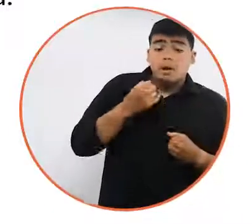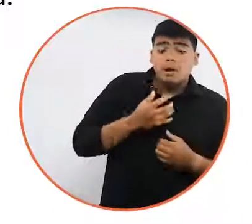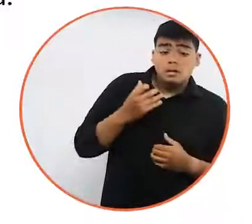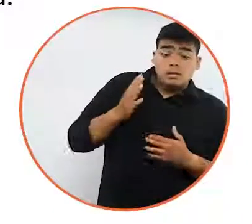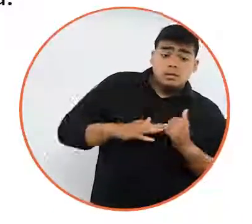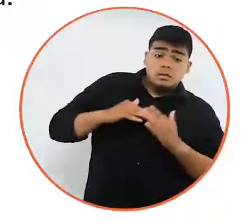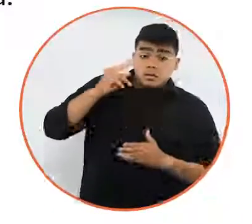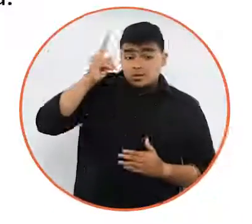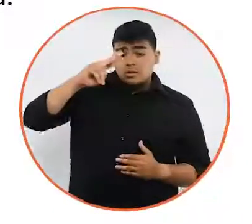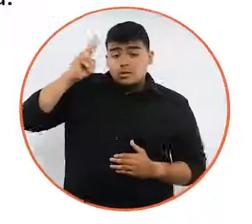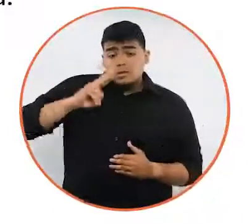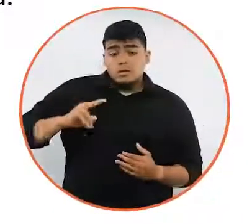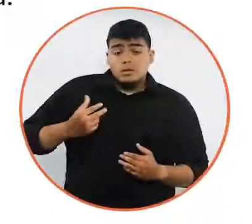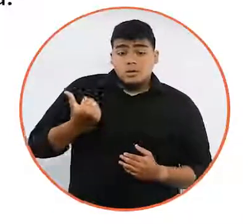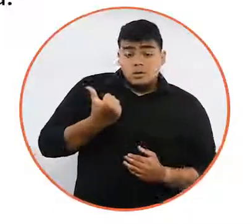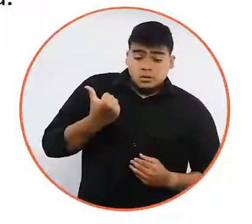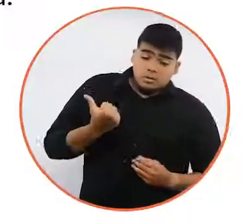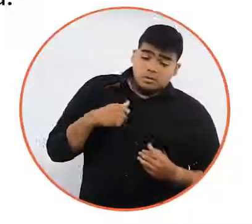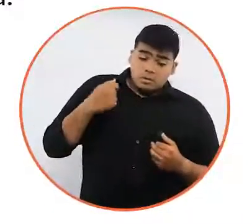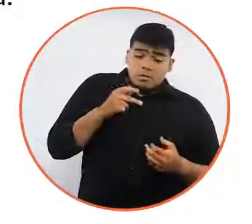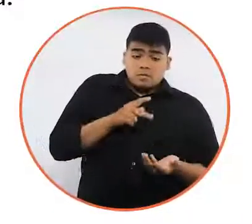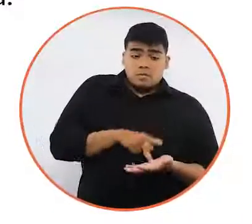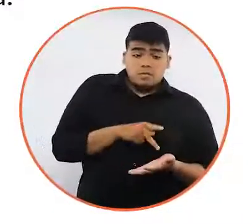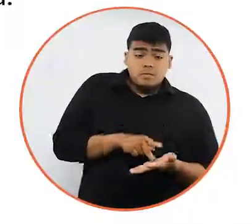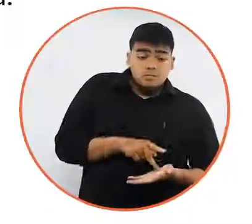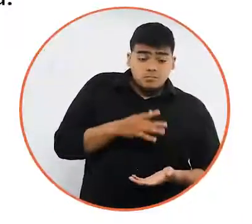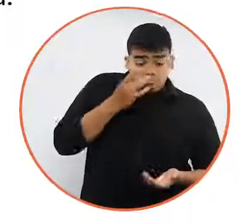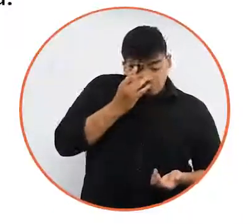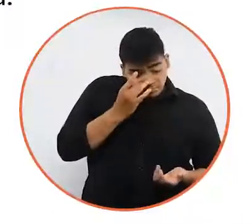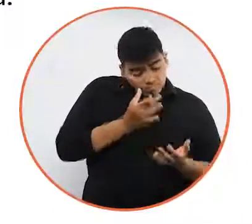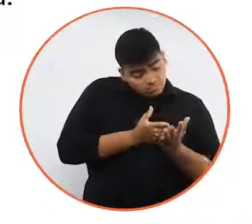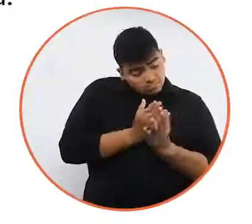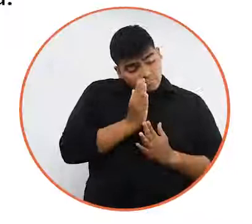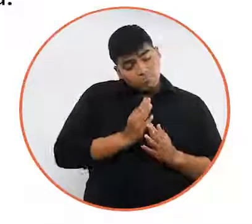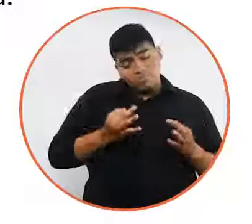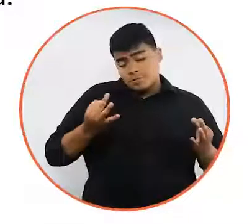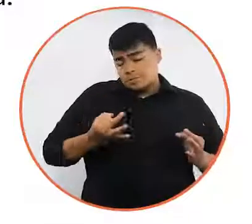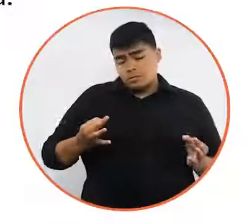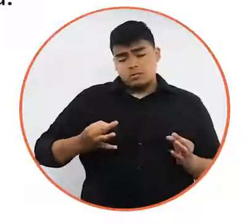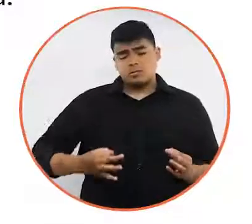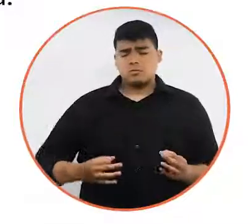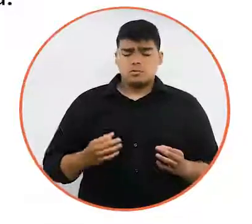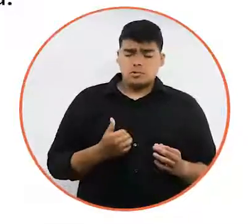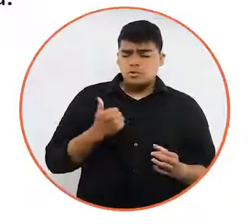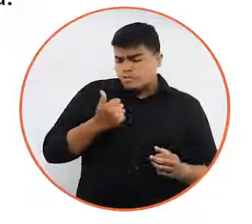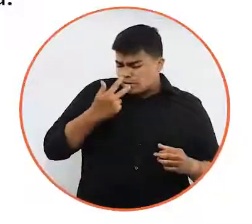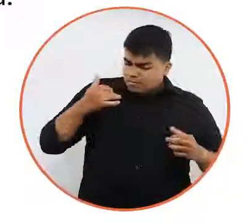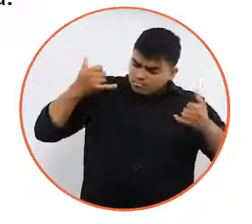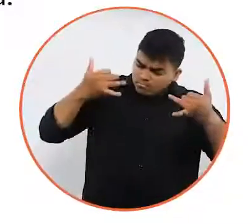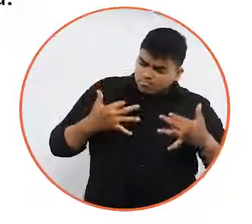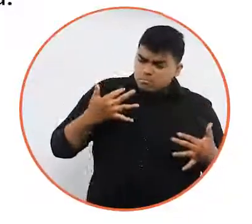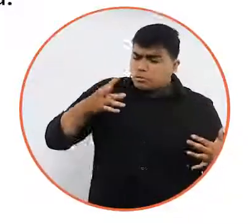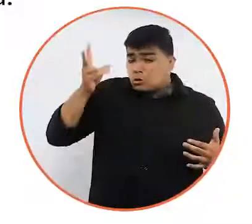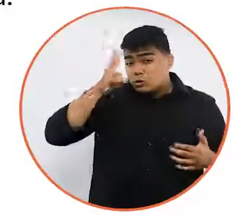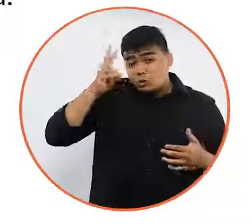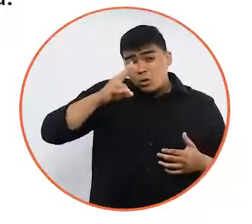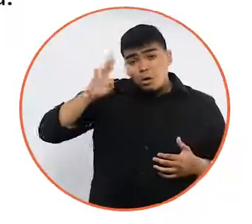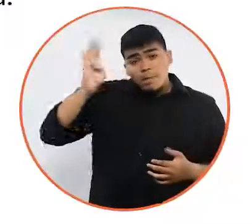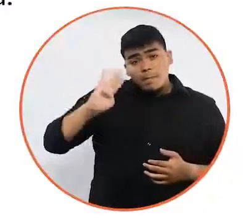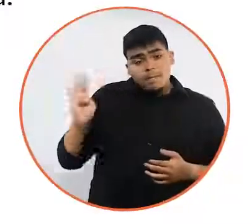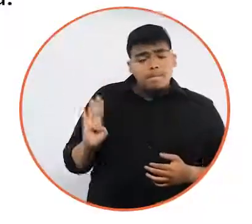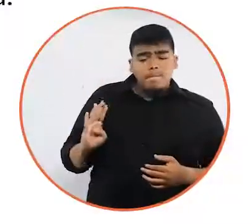o historiador. O historiador ele tem que contar a história como ela aconteceu. Ou seja, ele vai falar sobre um fato da história